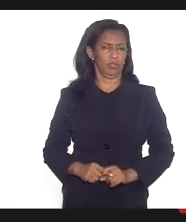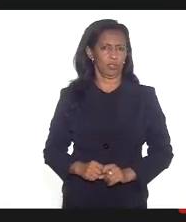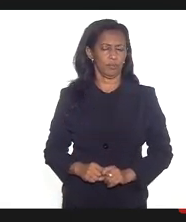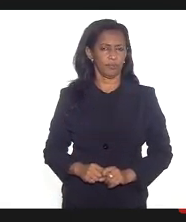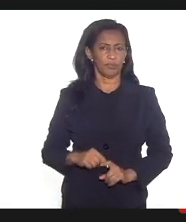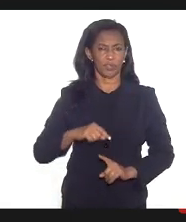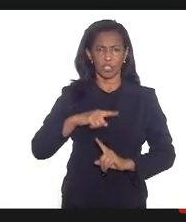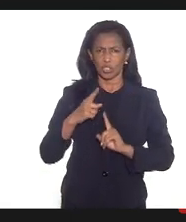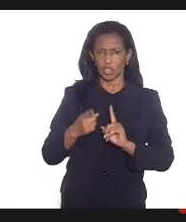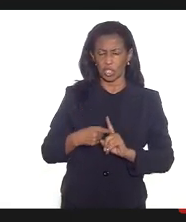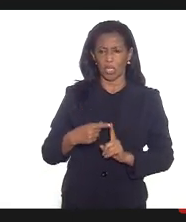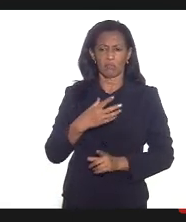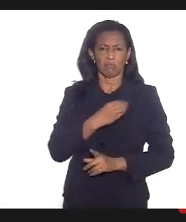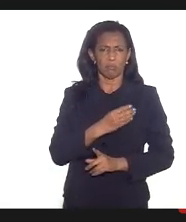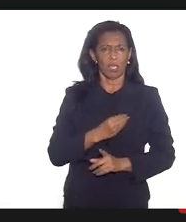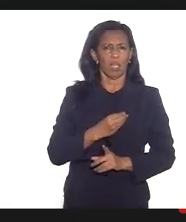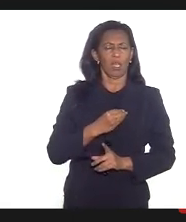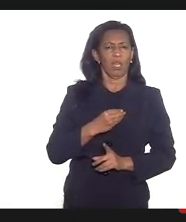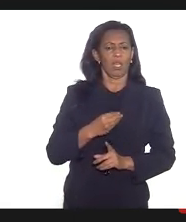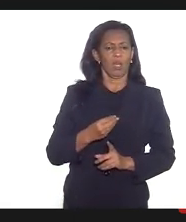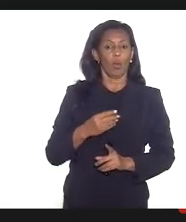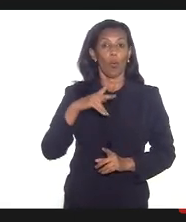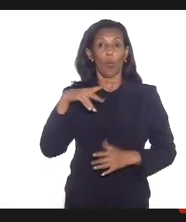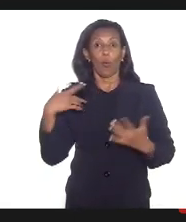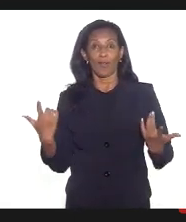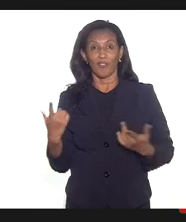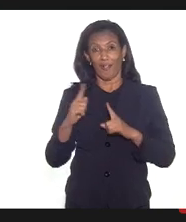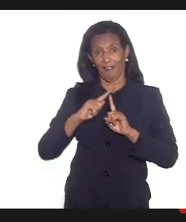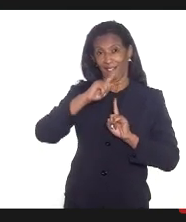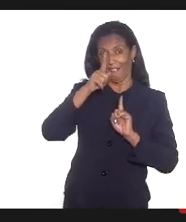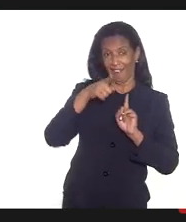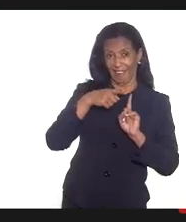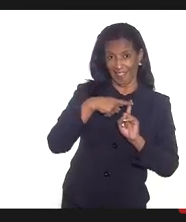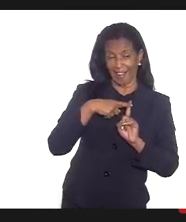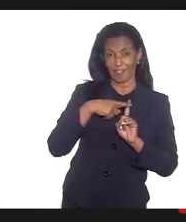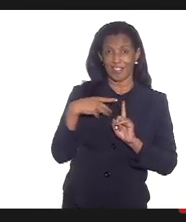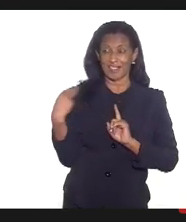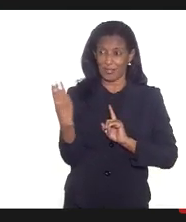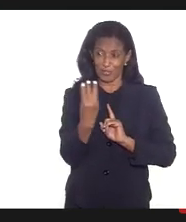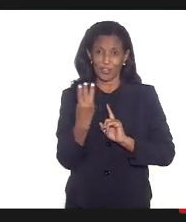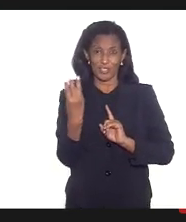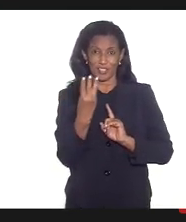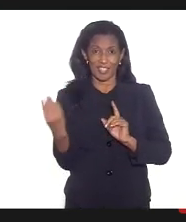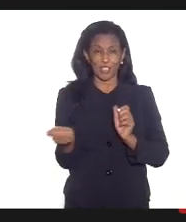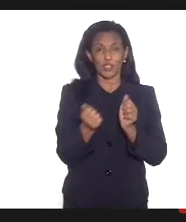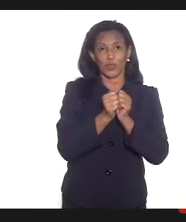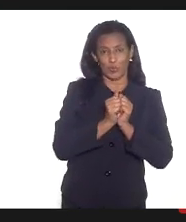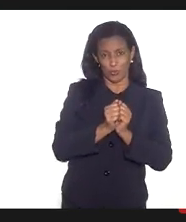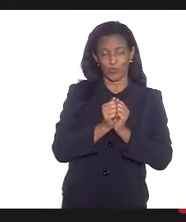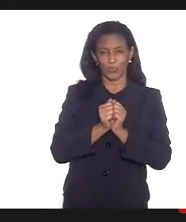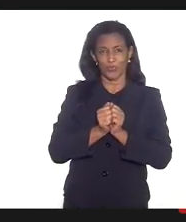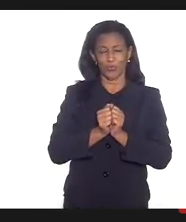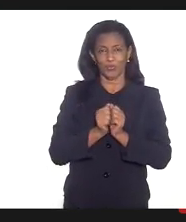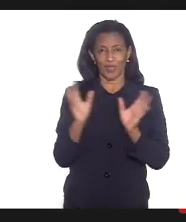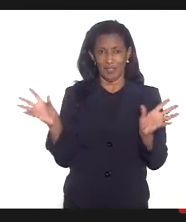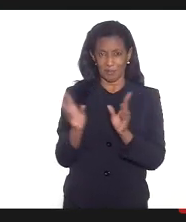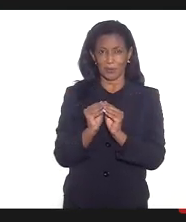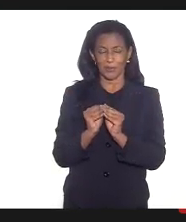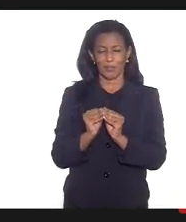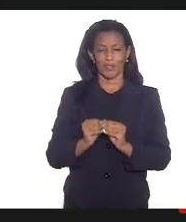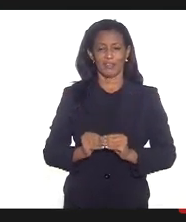gestantes puérperas lactentes Quando eu falar gestantes que são as três segmentos mas a gente põe